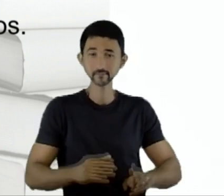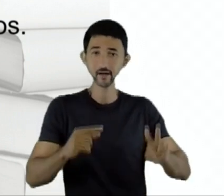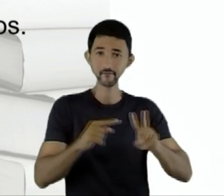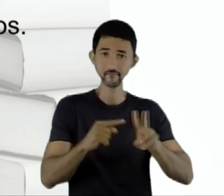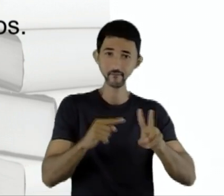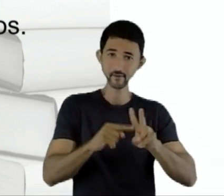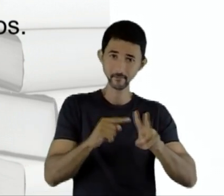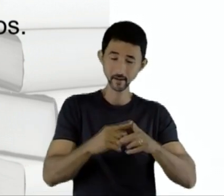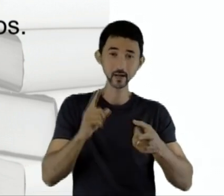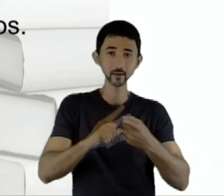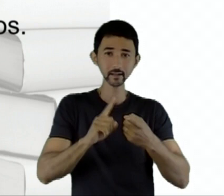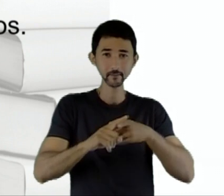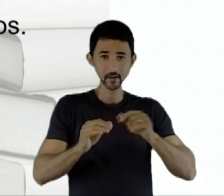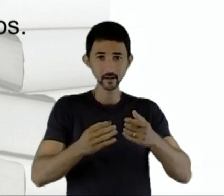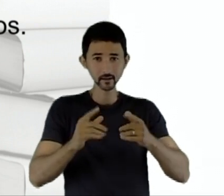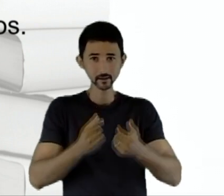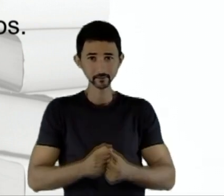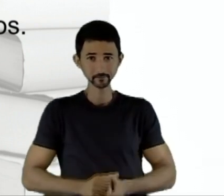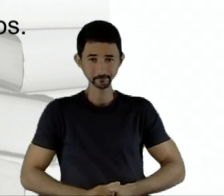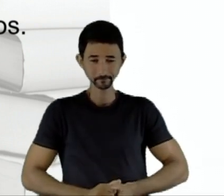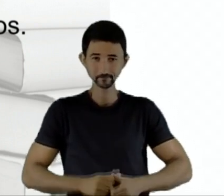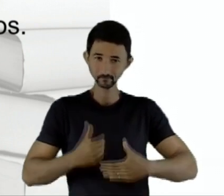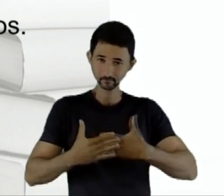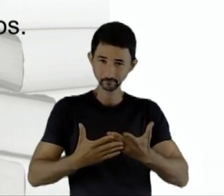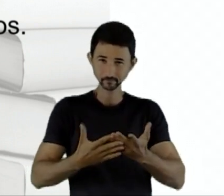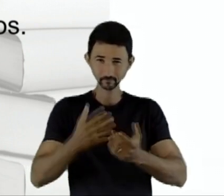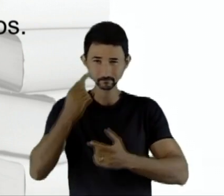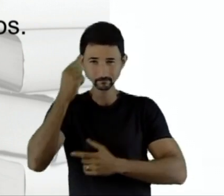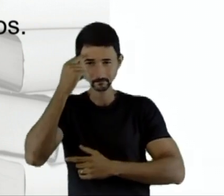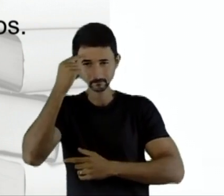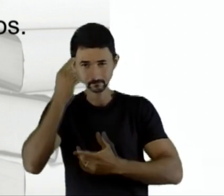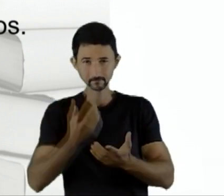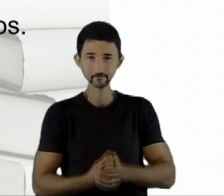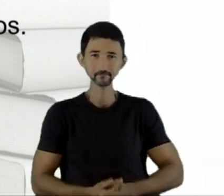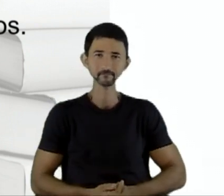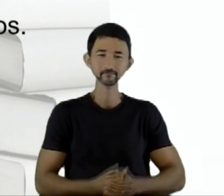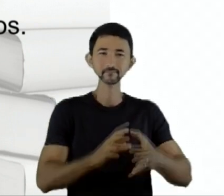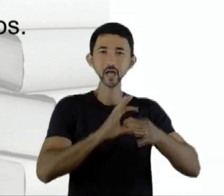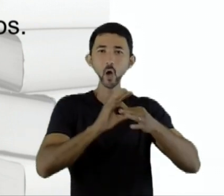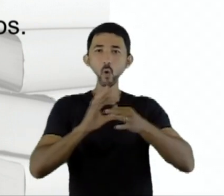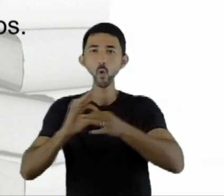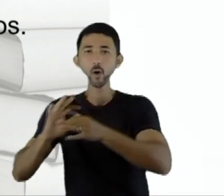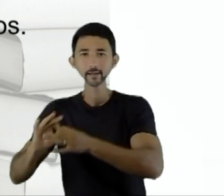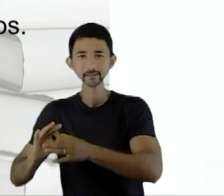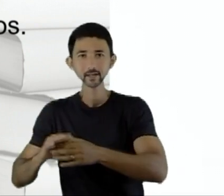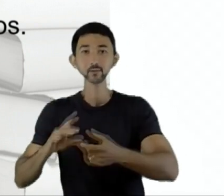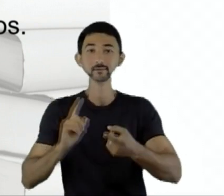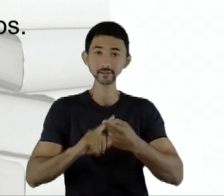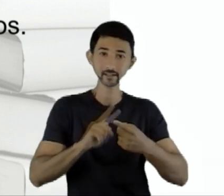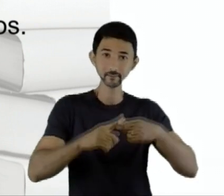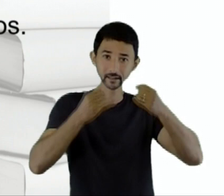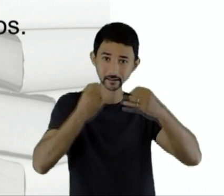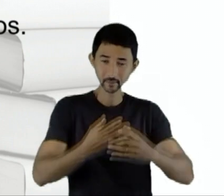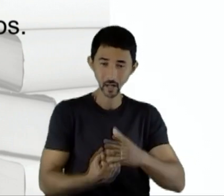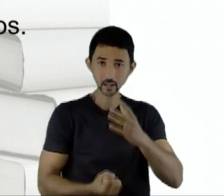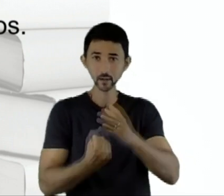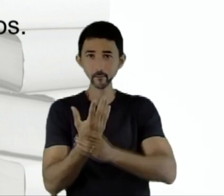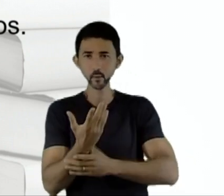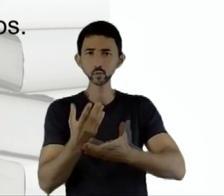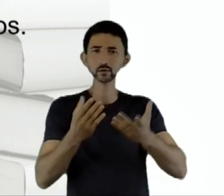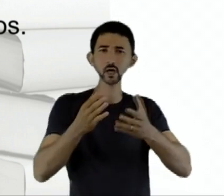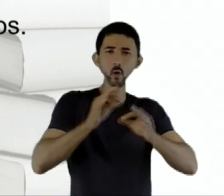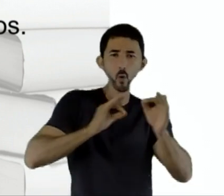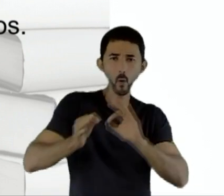verbal. Além disso, nós vamos ter mais noções do que é coesão no texto e falar um pouco da produção,